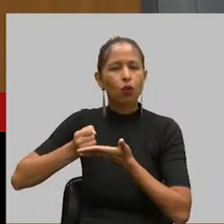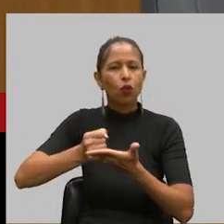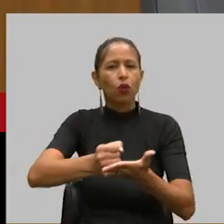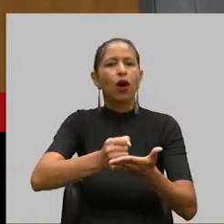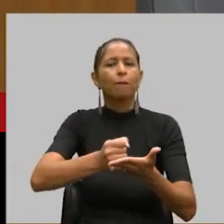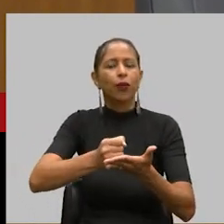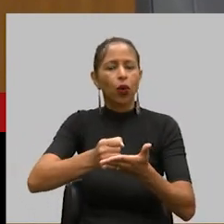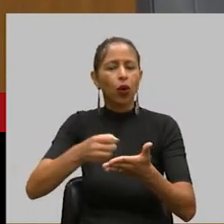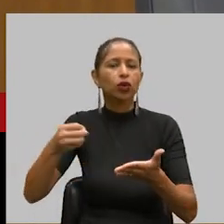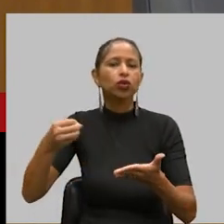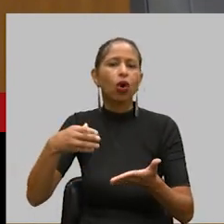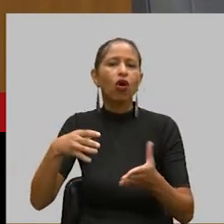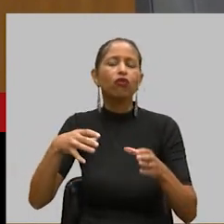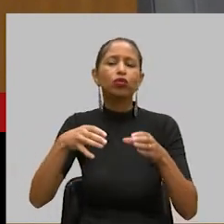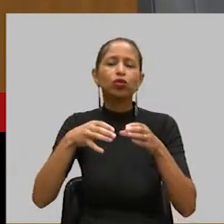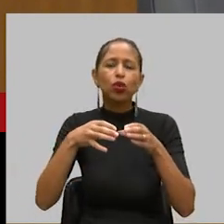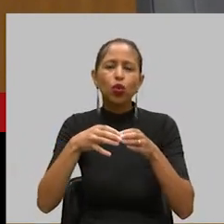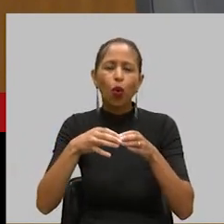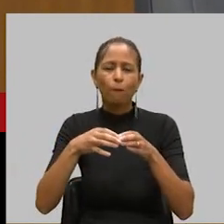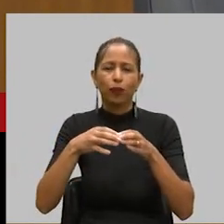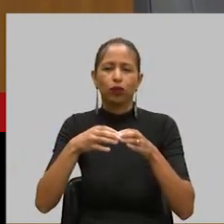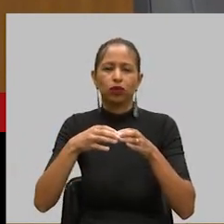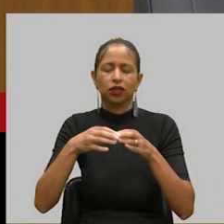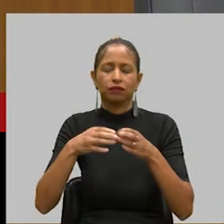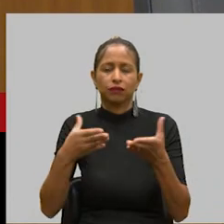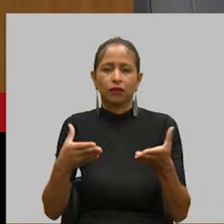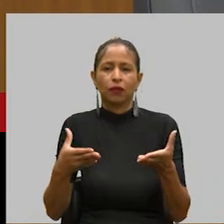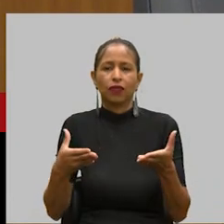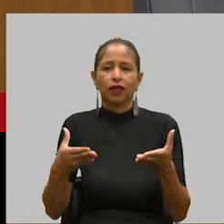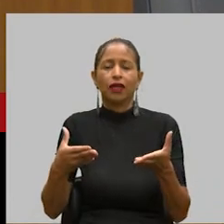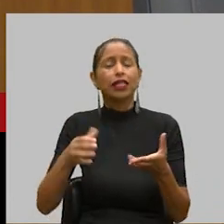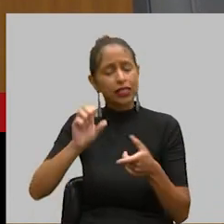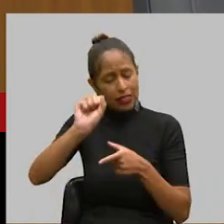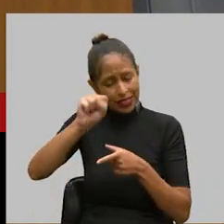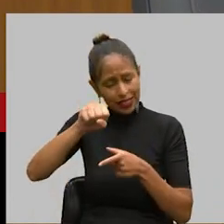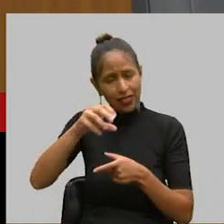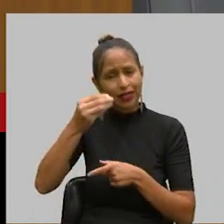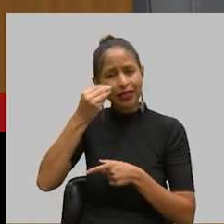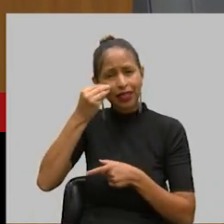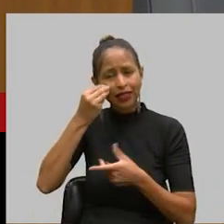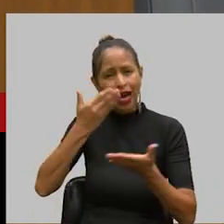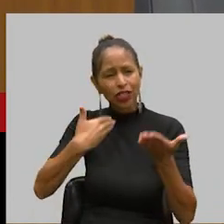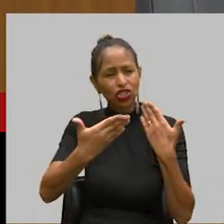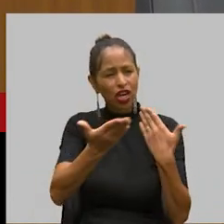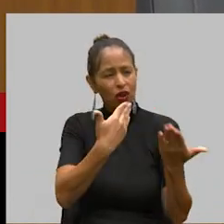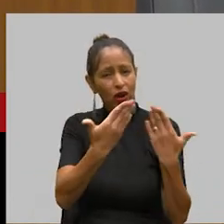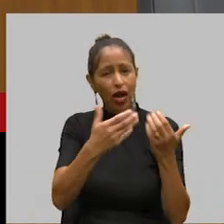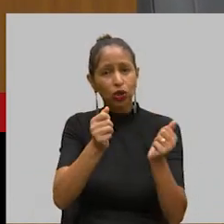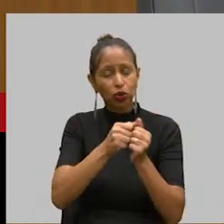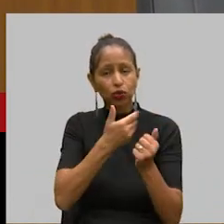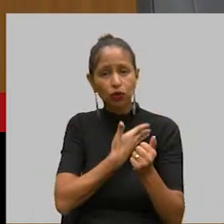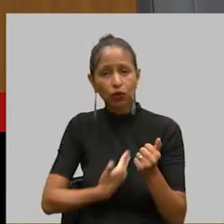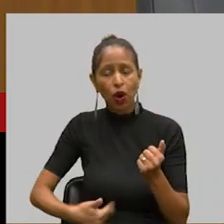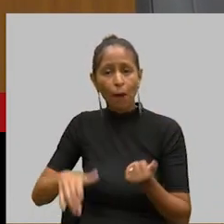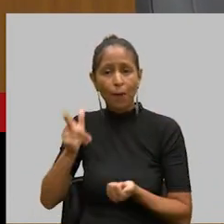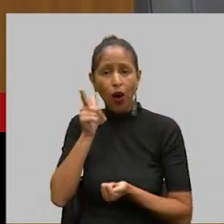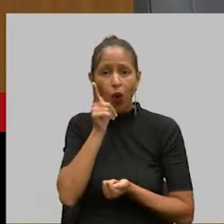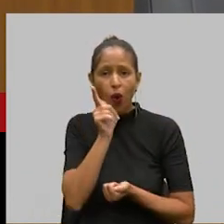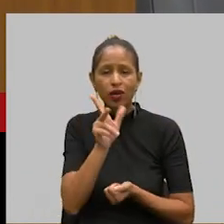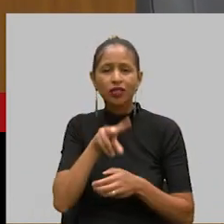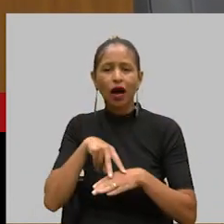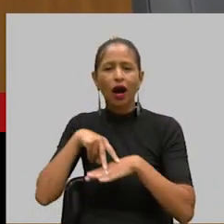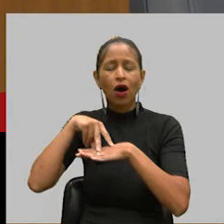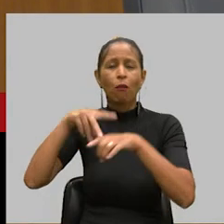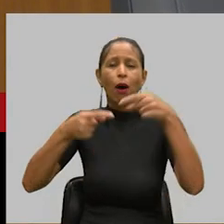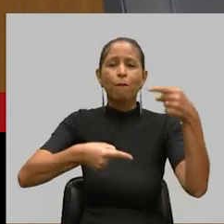Nobres parlamentares e vamos sim tentar dialogar com o estado para conquistar e consolidar uma